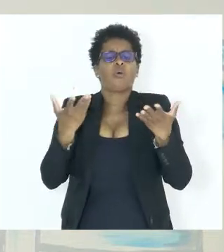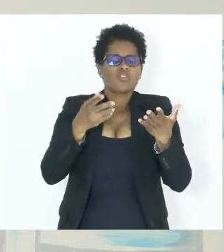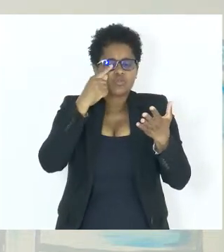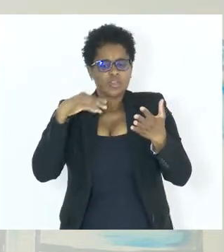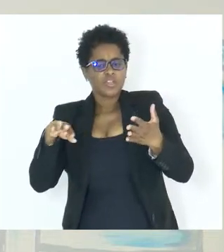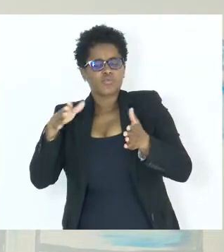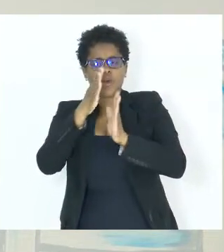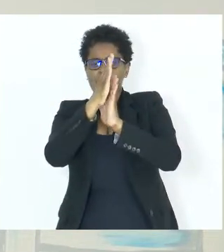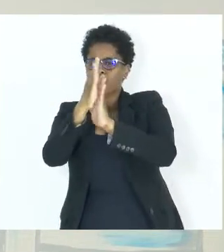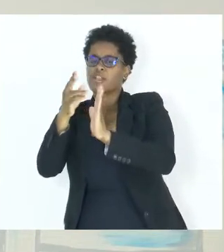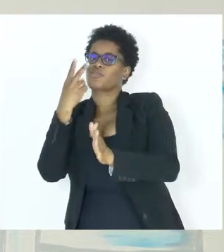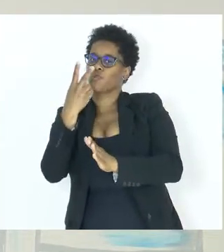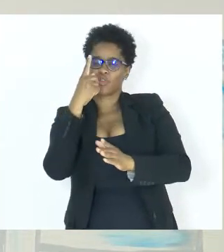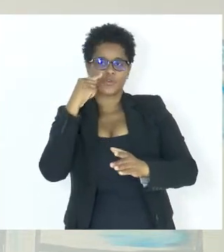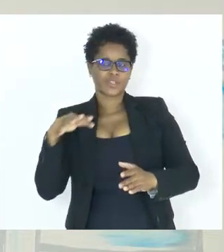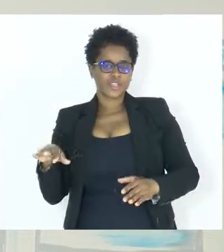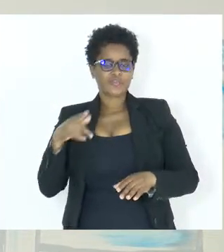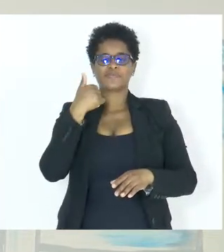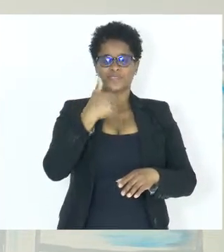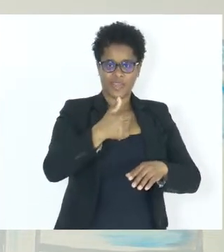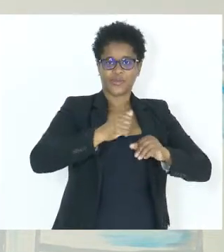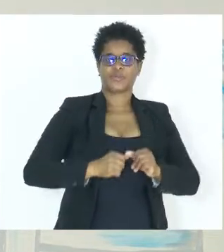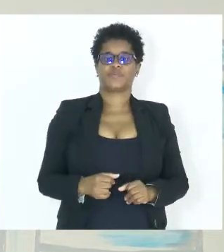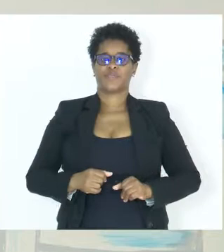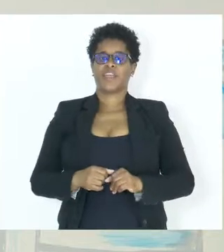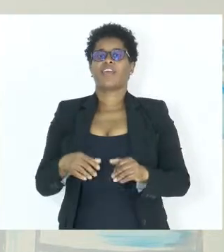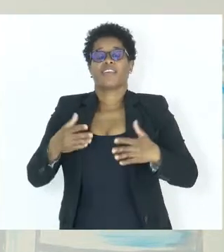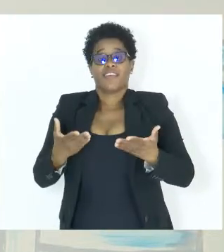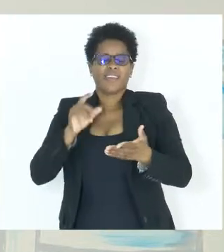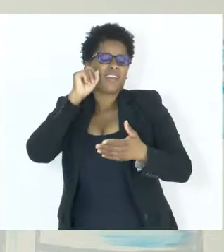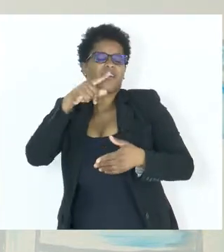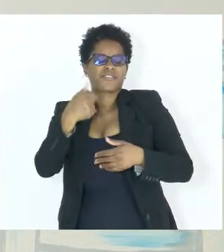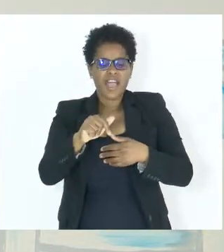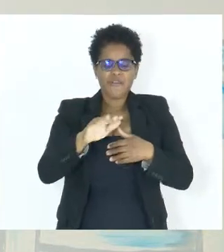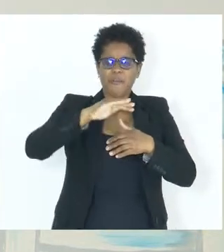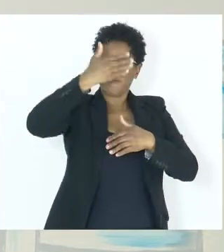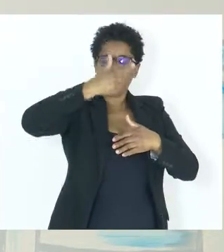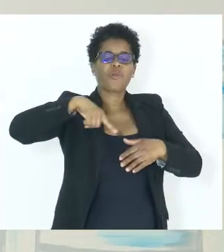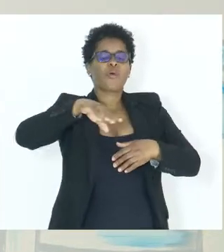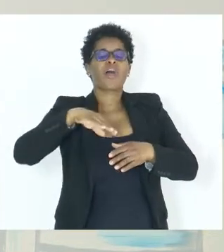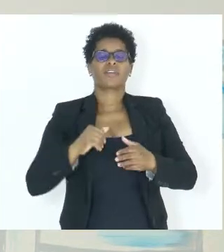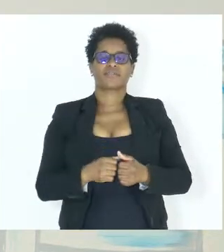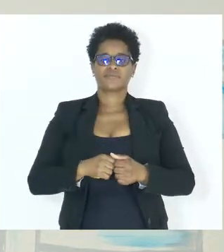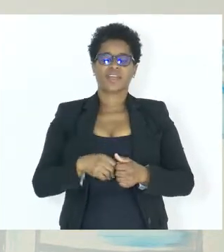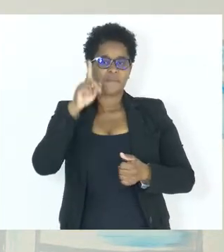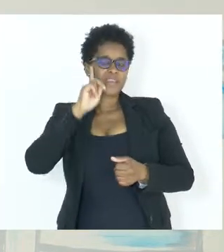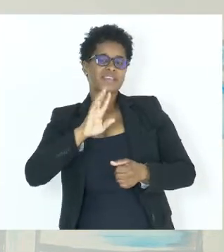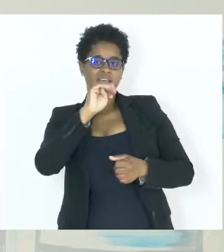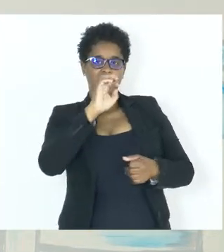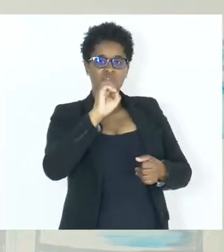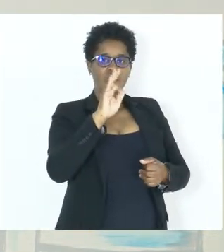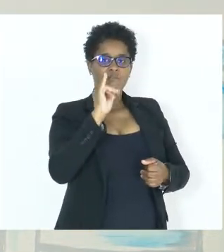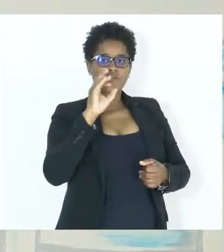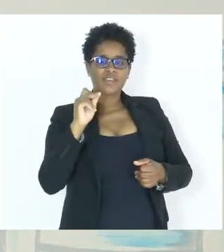fila? 2 meninos, certíssimo. E quem é que estava no primeiro lugar? A Sofia.